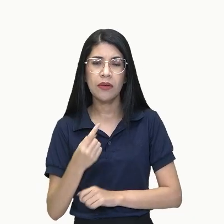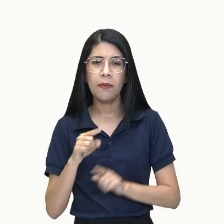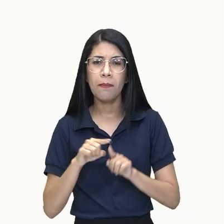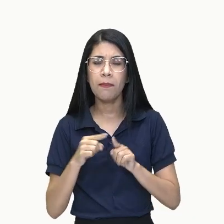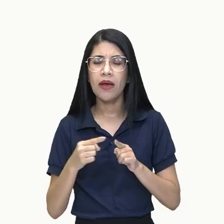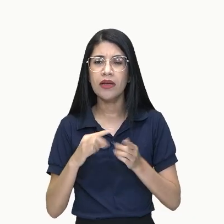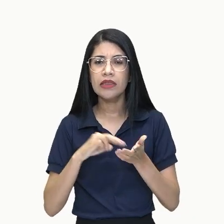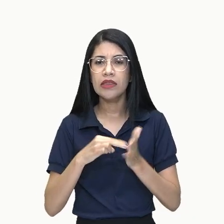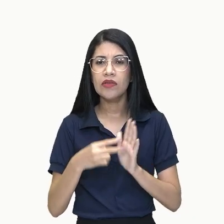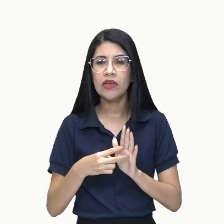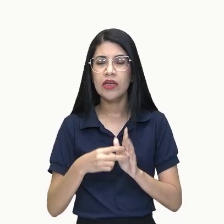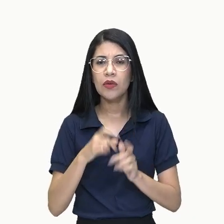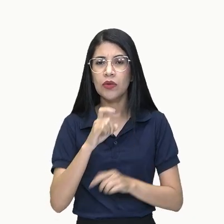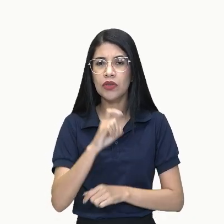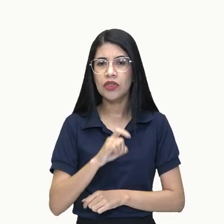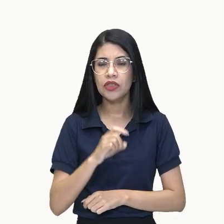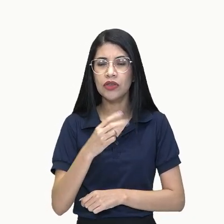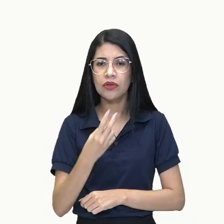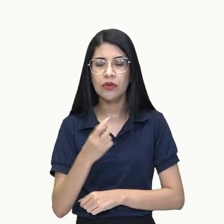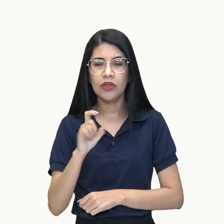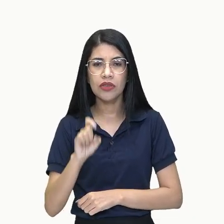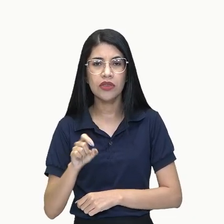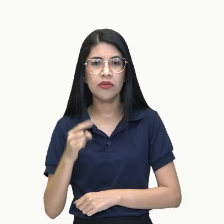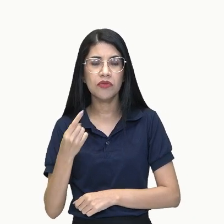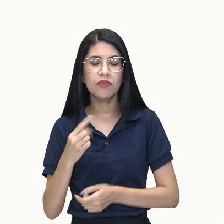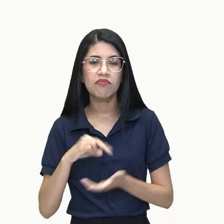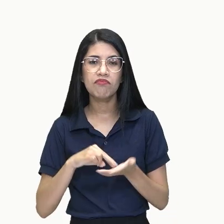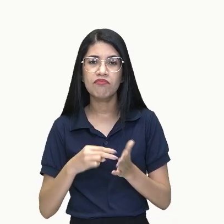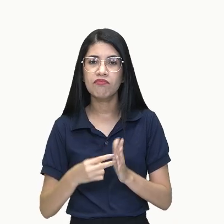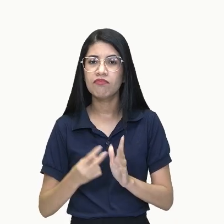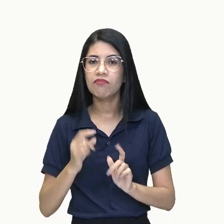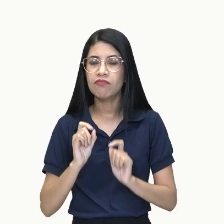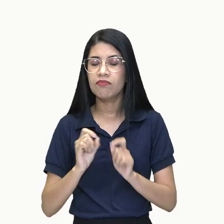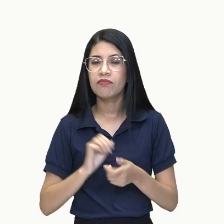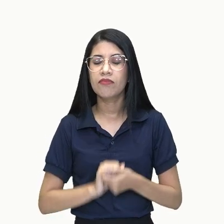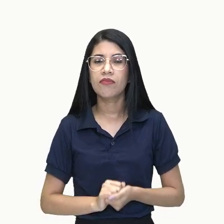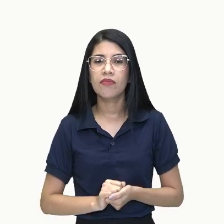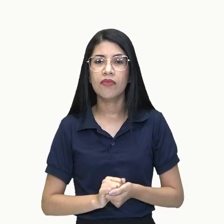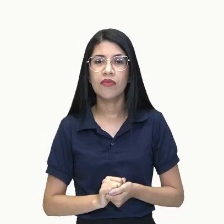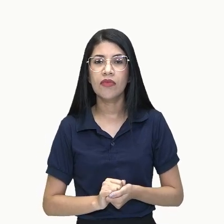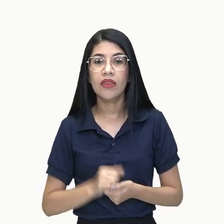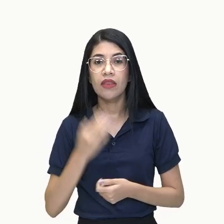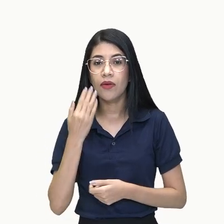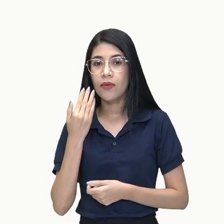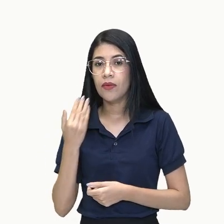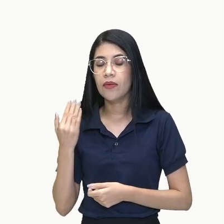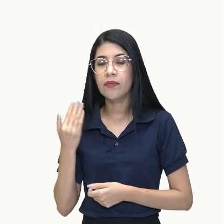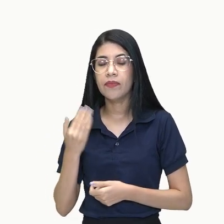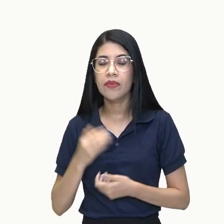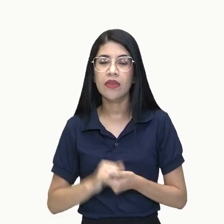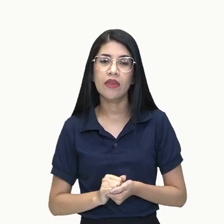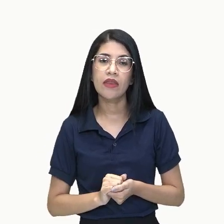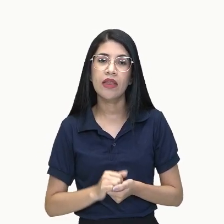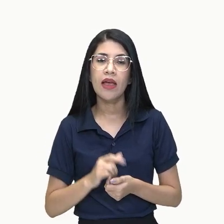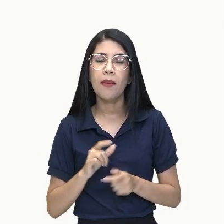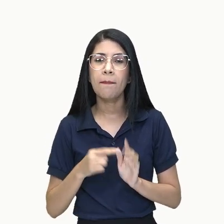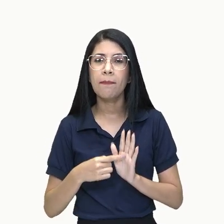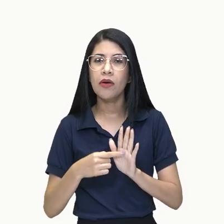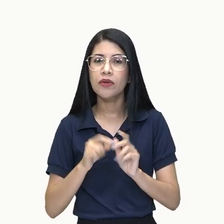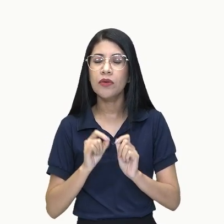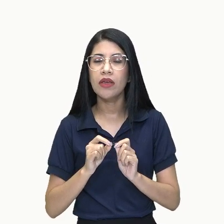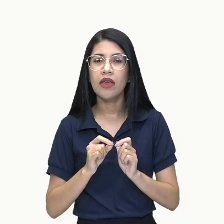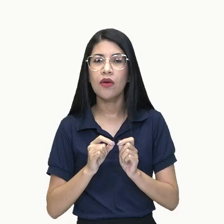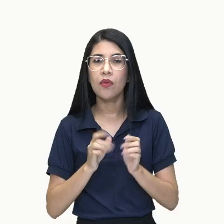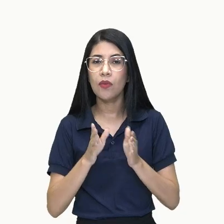f de x2, f de x1? Isso. Lembra que aqui na nossa cartela terminamos com o intervalo? A gente vai fazer